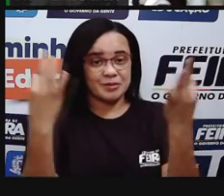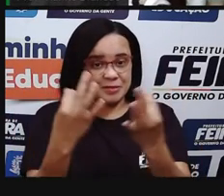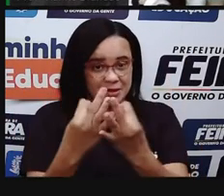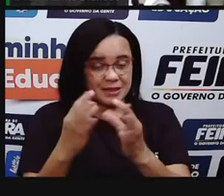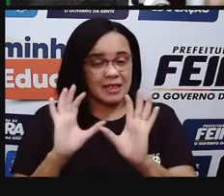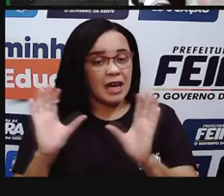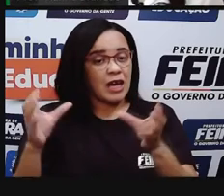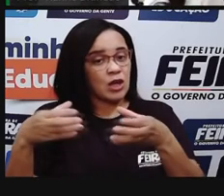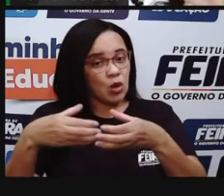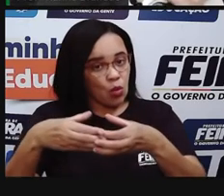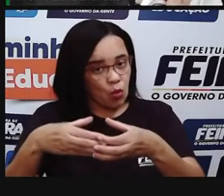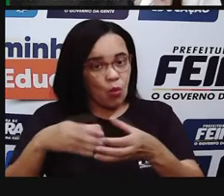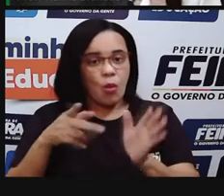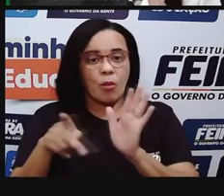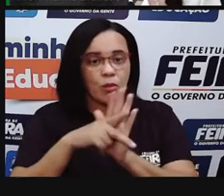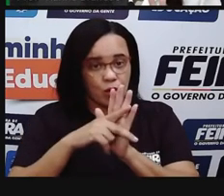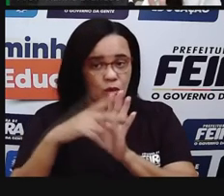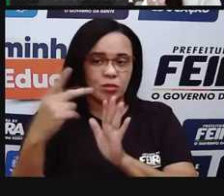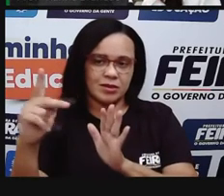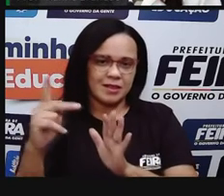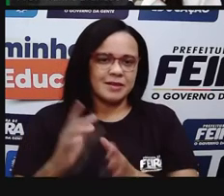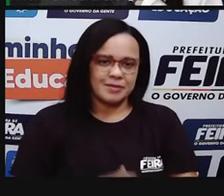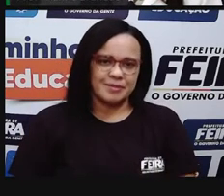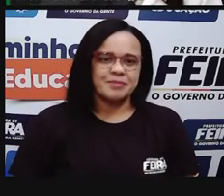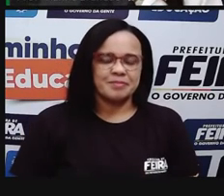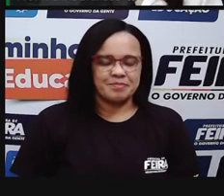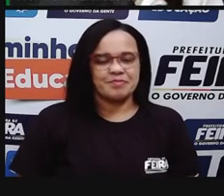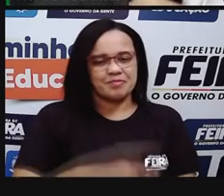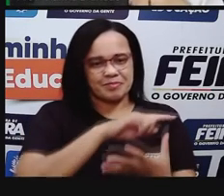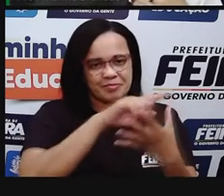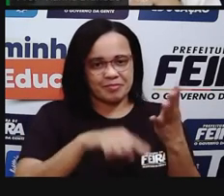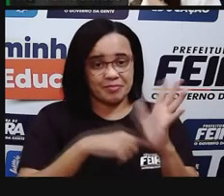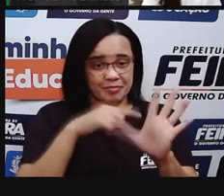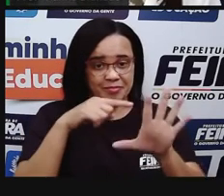nessa organização, vou trazer um pouco aqui um exemplo da